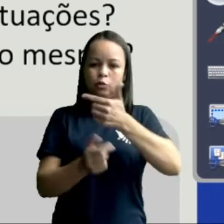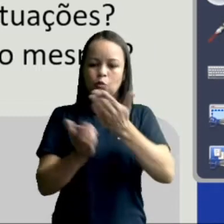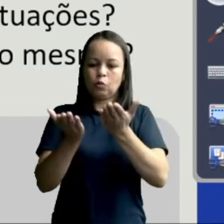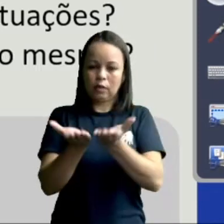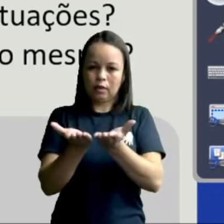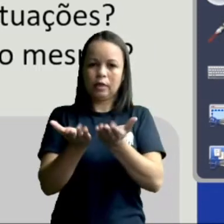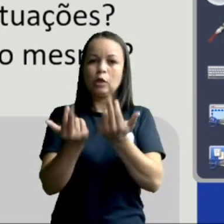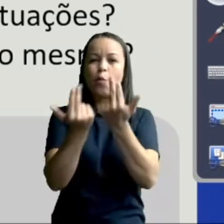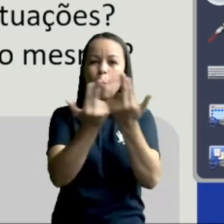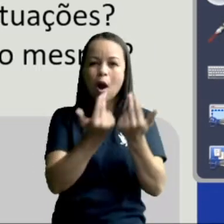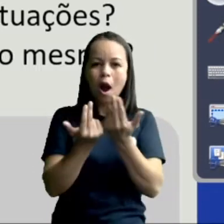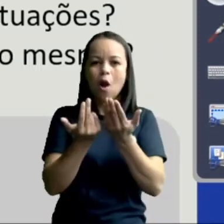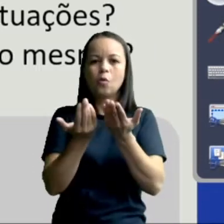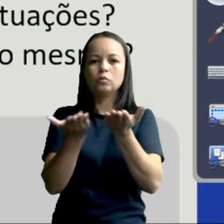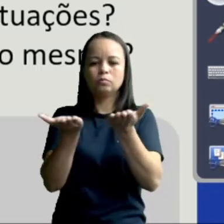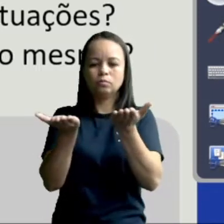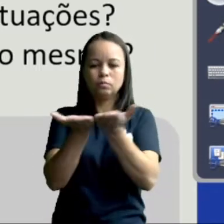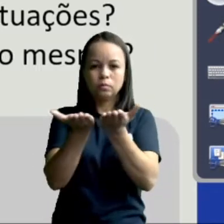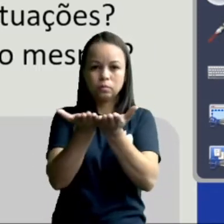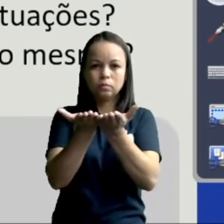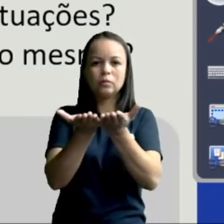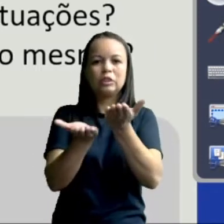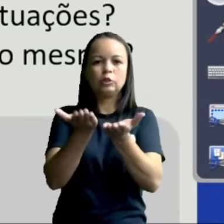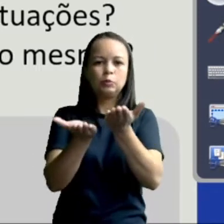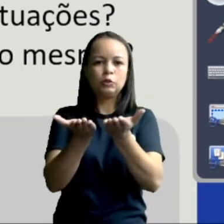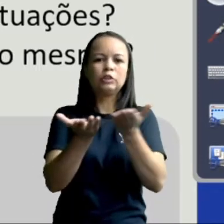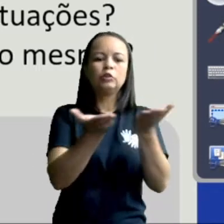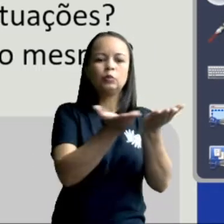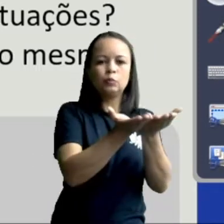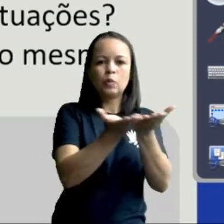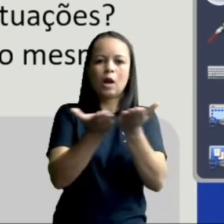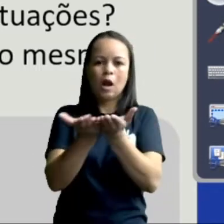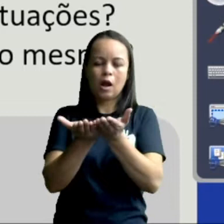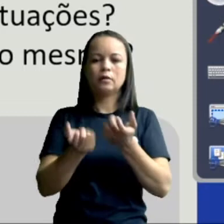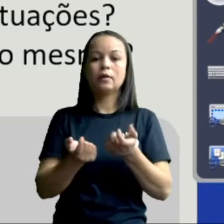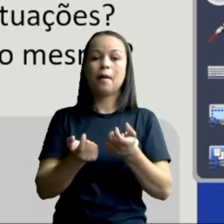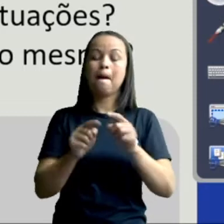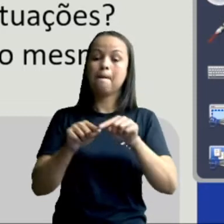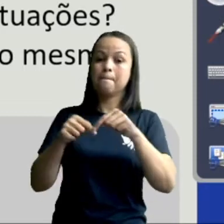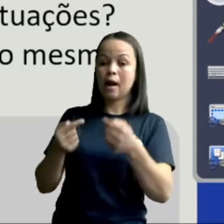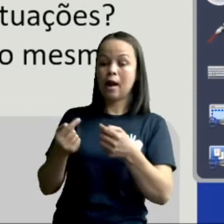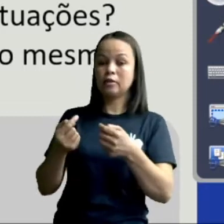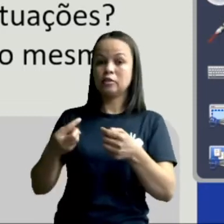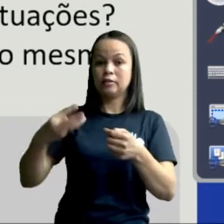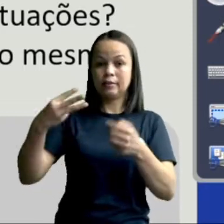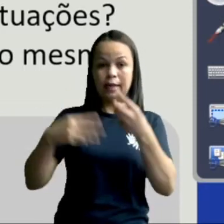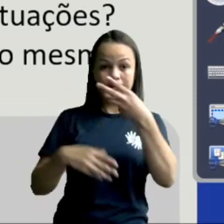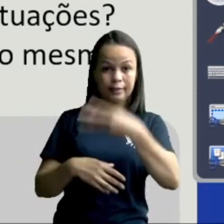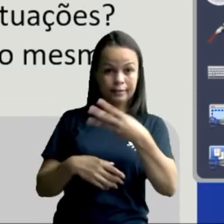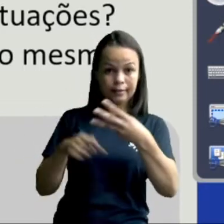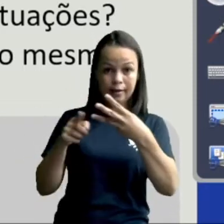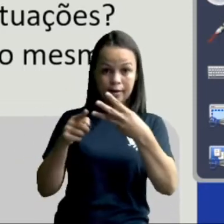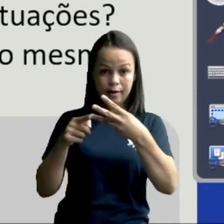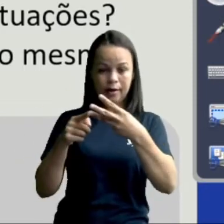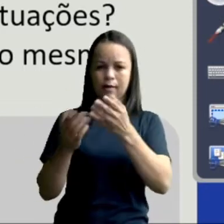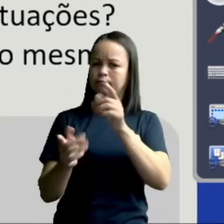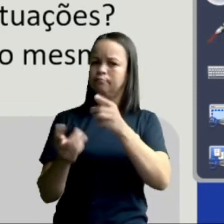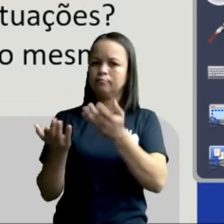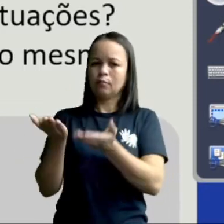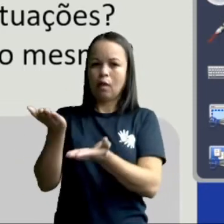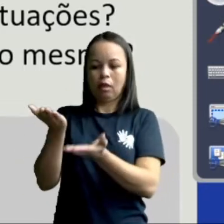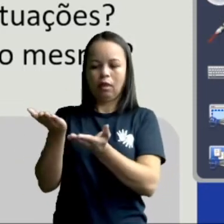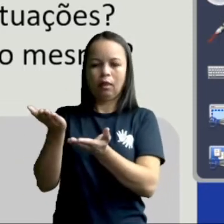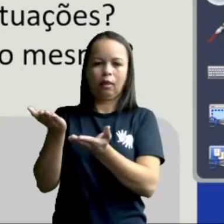o prato na mesma altura, ou seja, o mesmo nível, ó, como a gente vê. Mas na terceira balança, não. Nós temos um prato